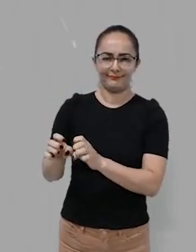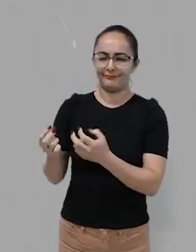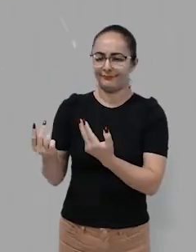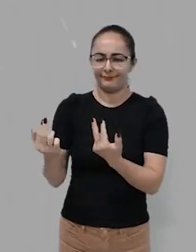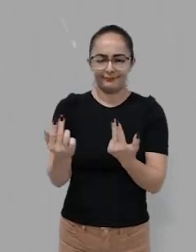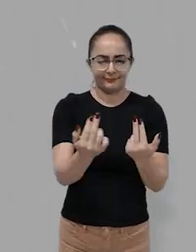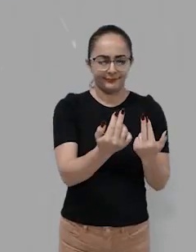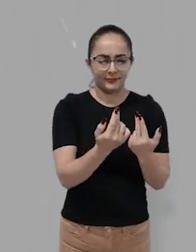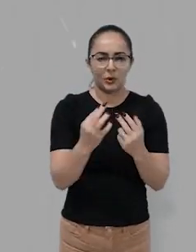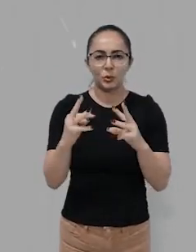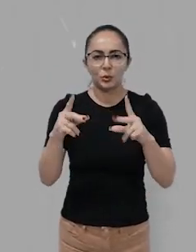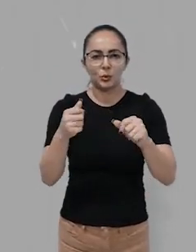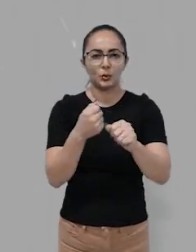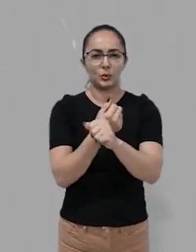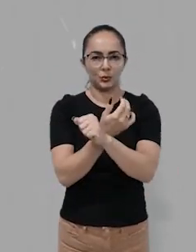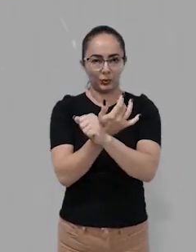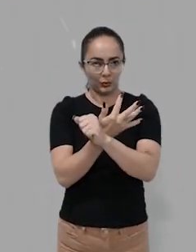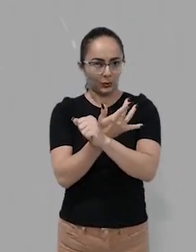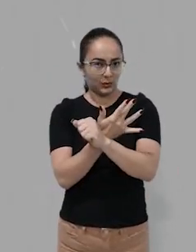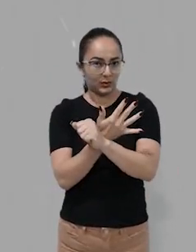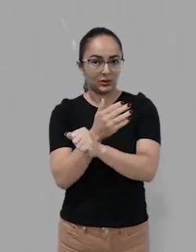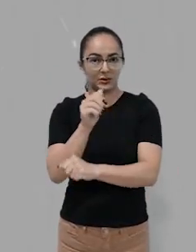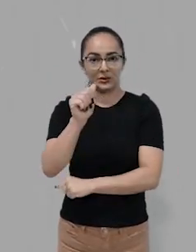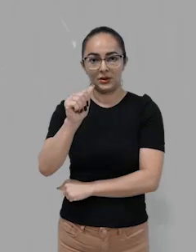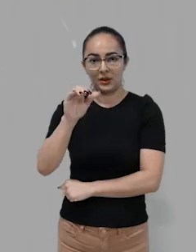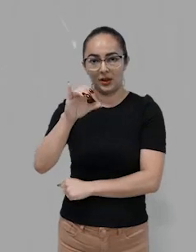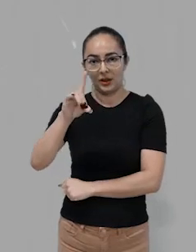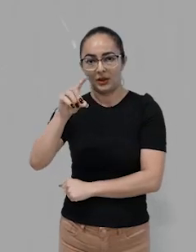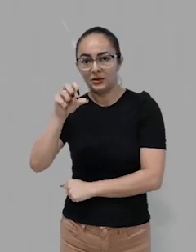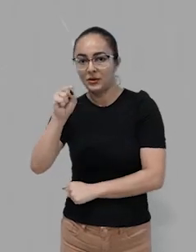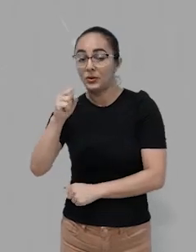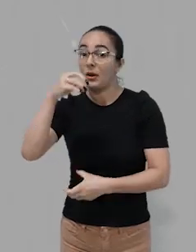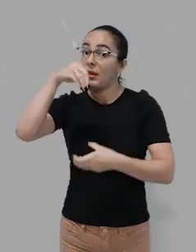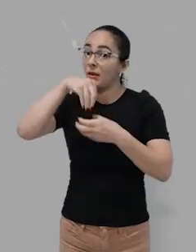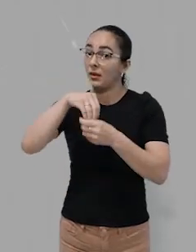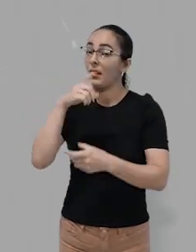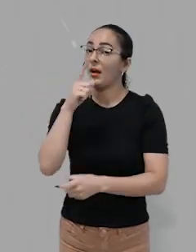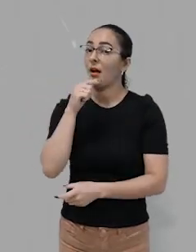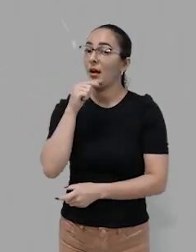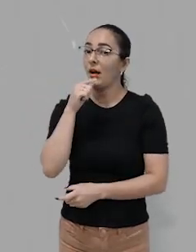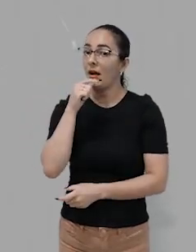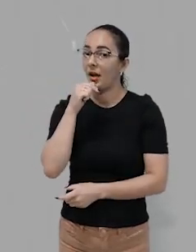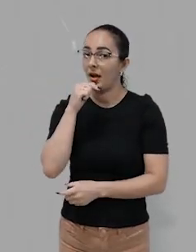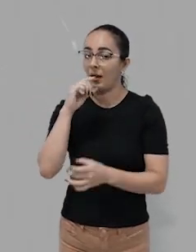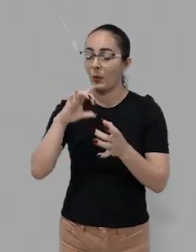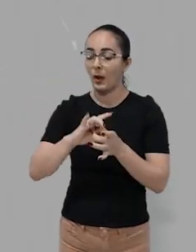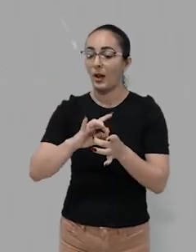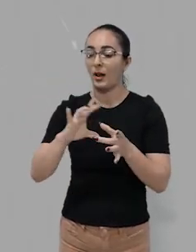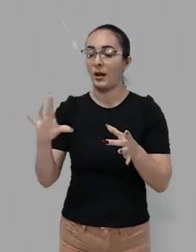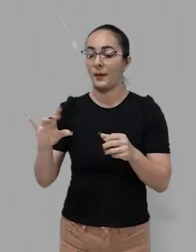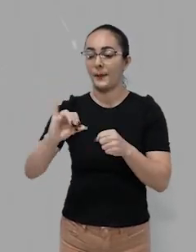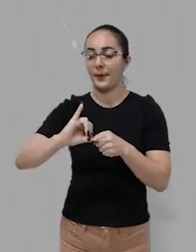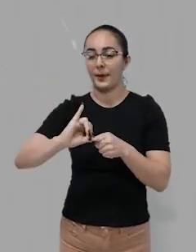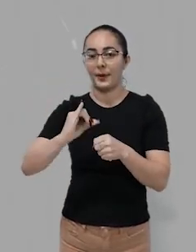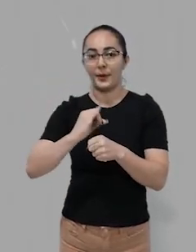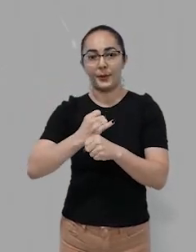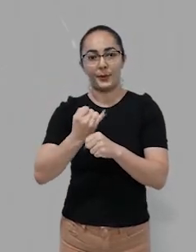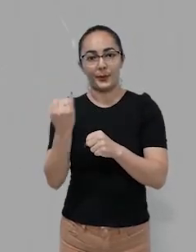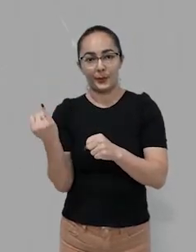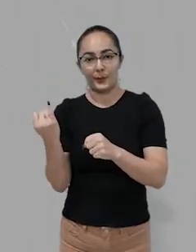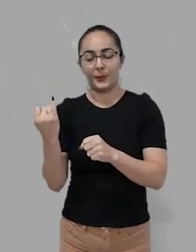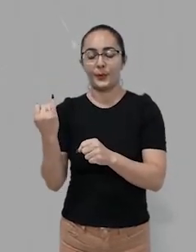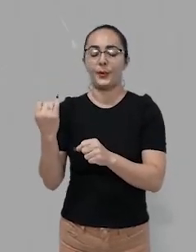para todos os ácidos. Todos os ácidos em solução aquosa liberam como único cátion o